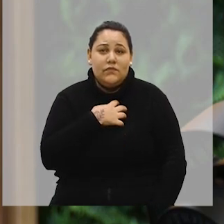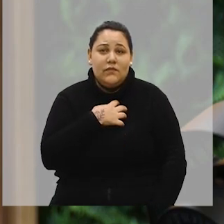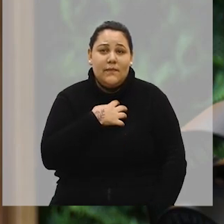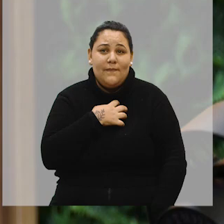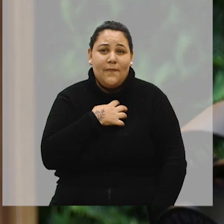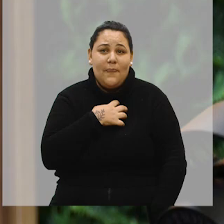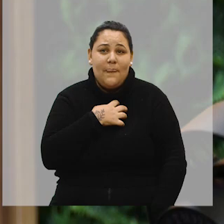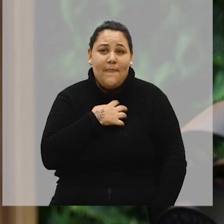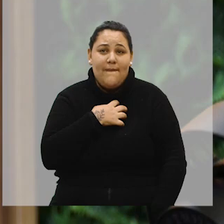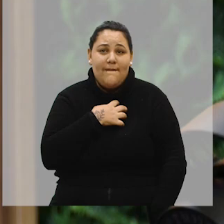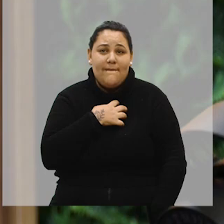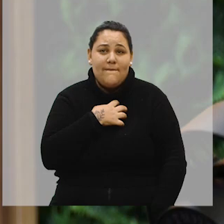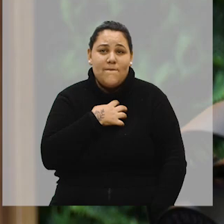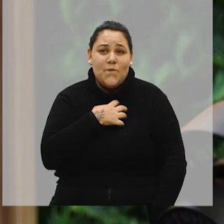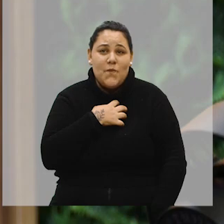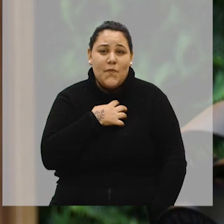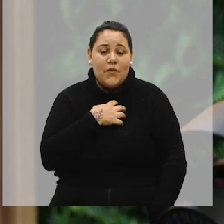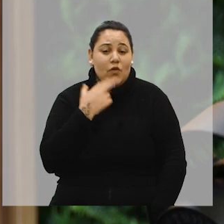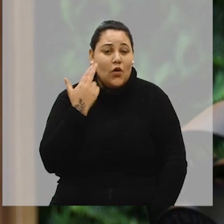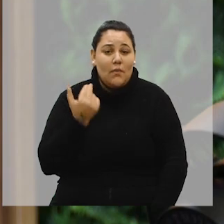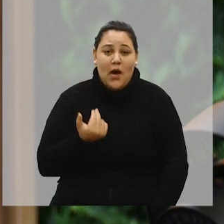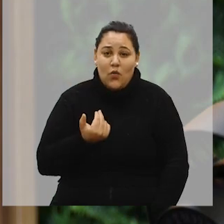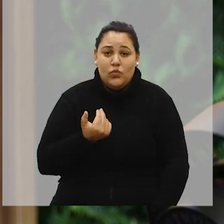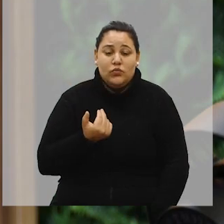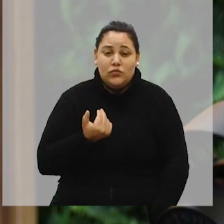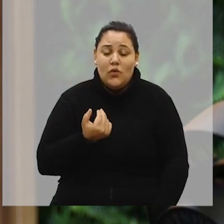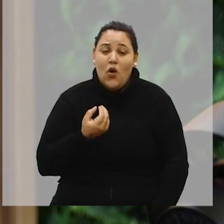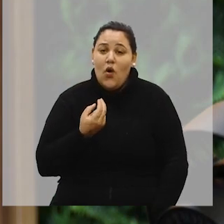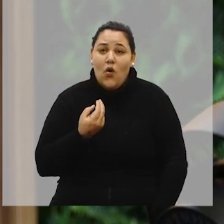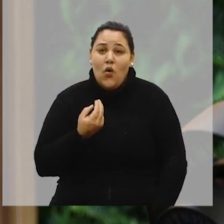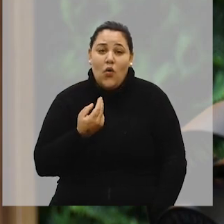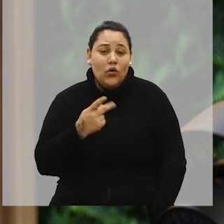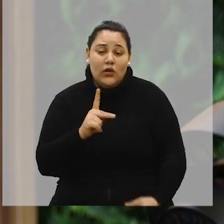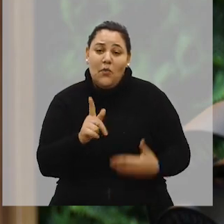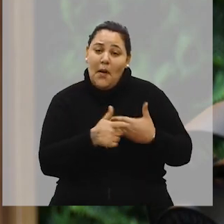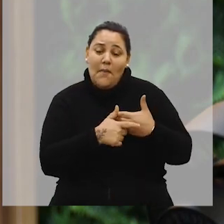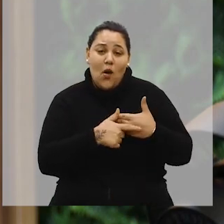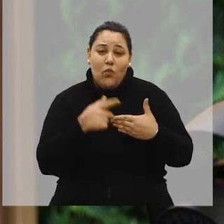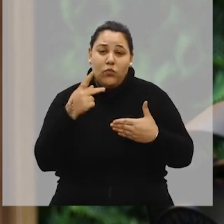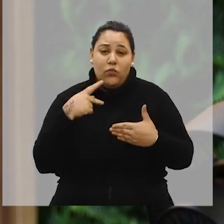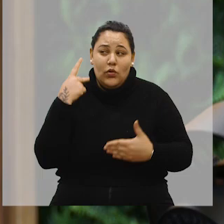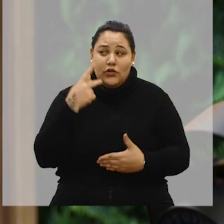enfim, de uma maneira normal, o teu exercício político.